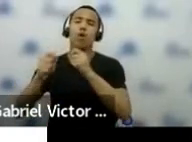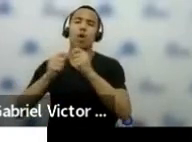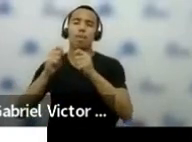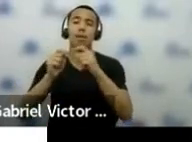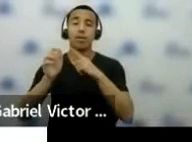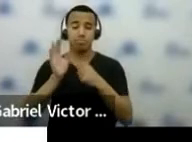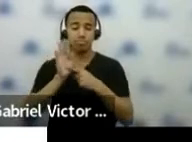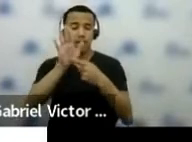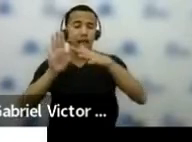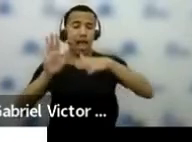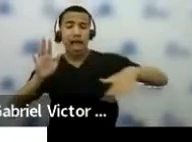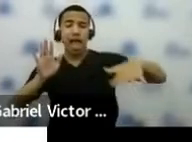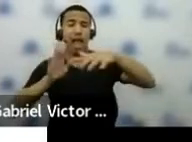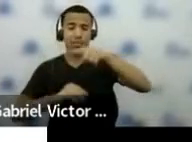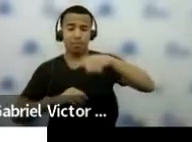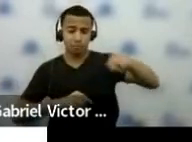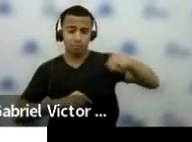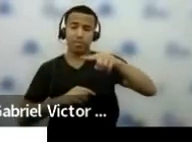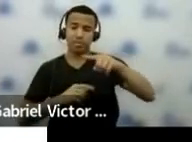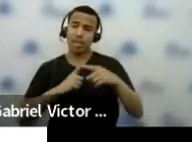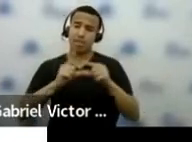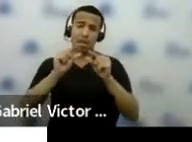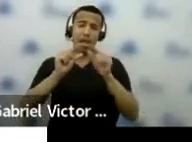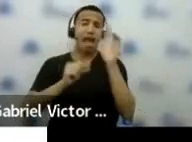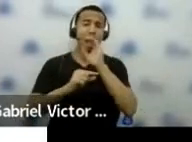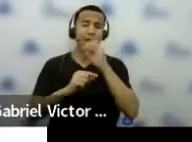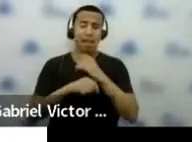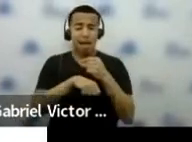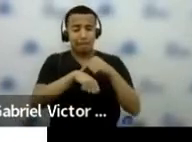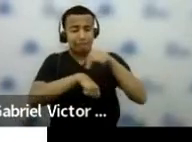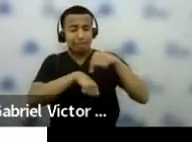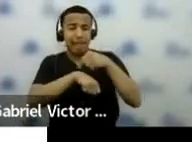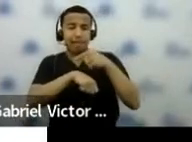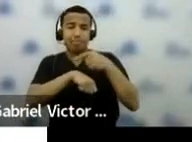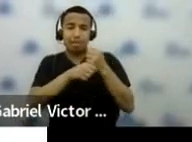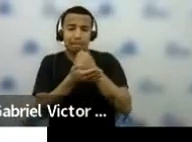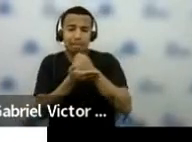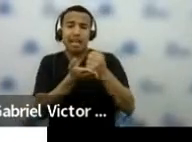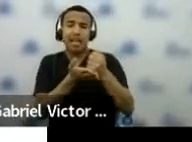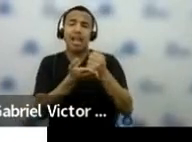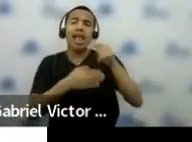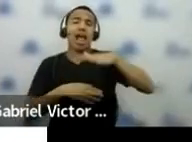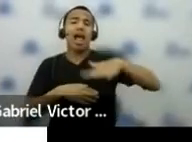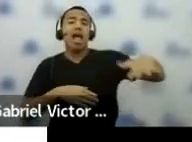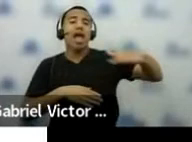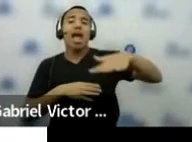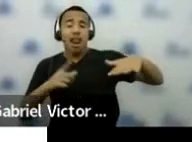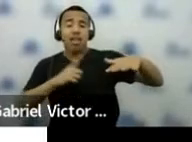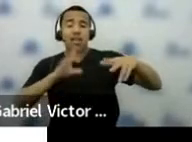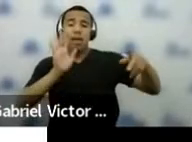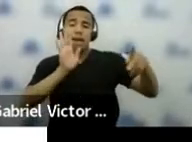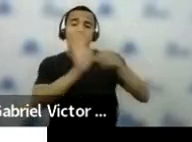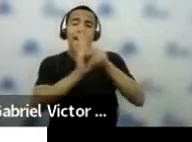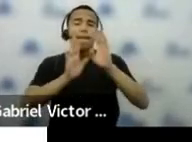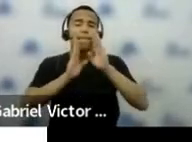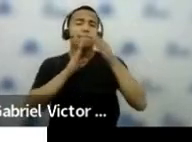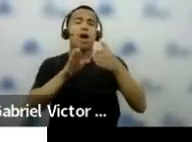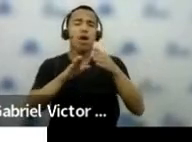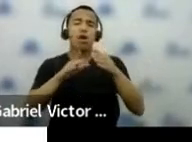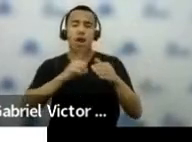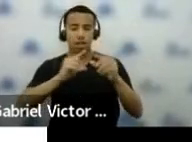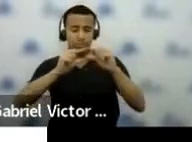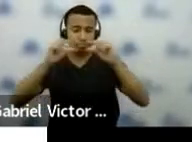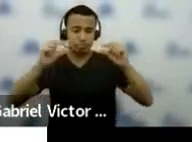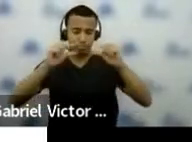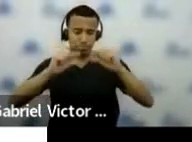as áreas para vocês, eu vou passar um pouquinho mais rápido, porque eu já estourei meu tempo. Aqui as áreas que foram elencadas como prioridades no âmbito do Basic